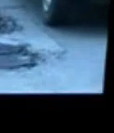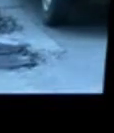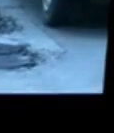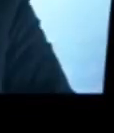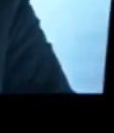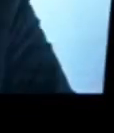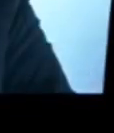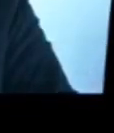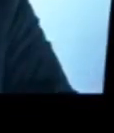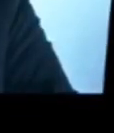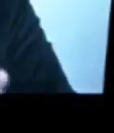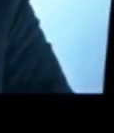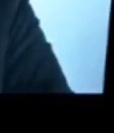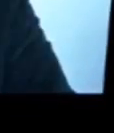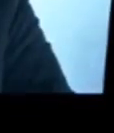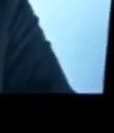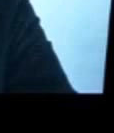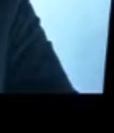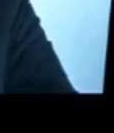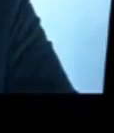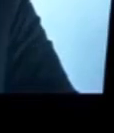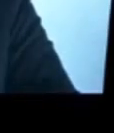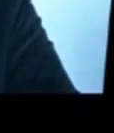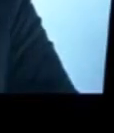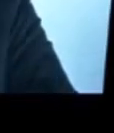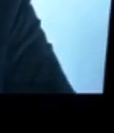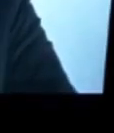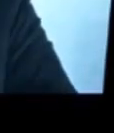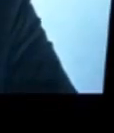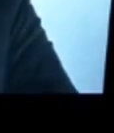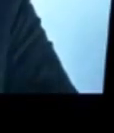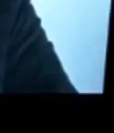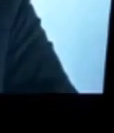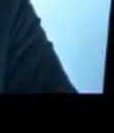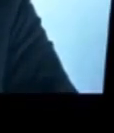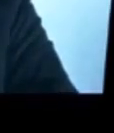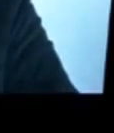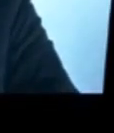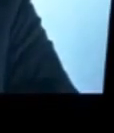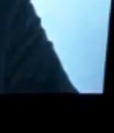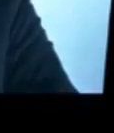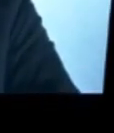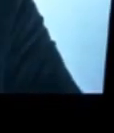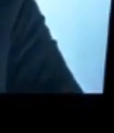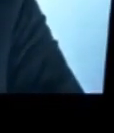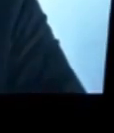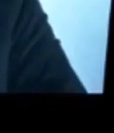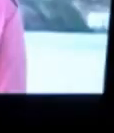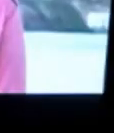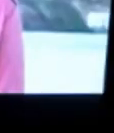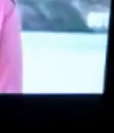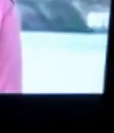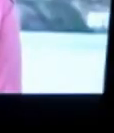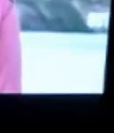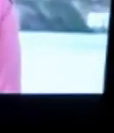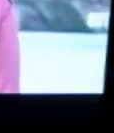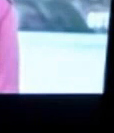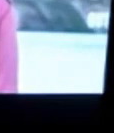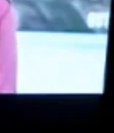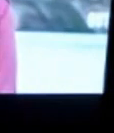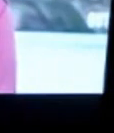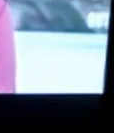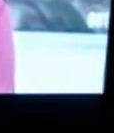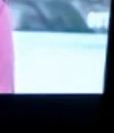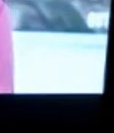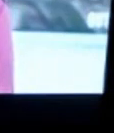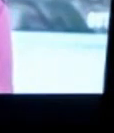todos os caminhões levando mercadorias, tanto de entrada e saída, da cidade de Forquilinha. E o